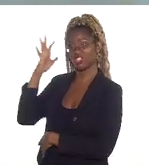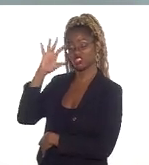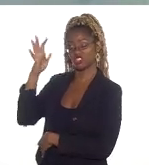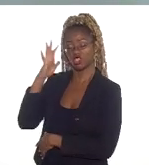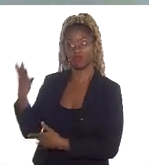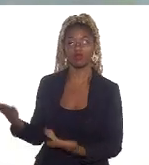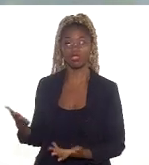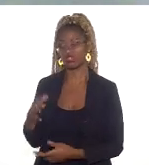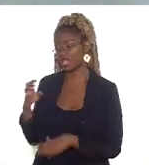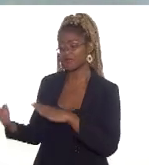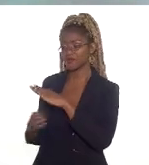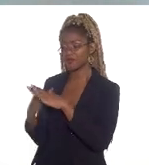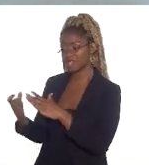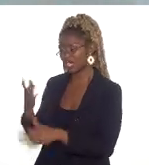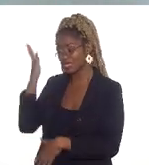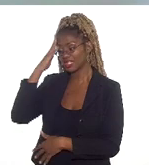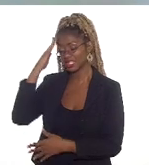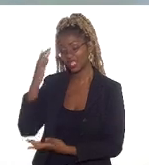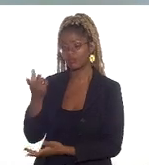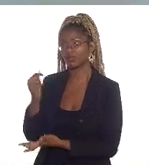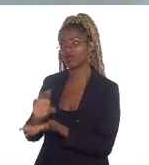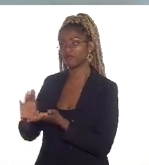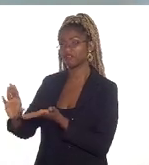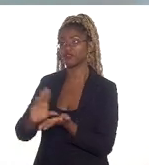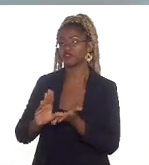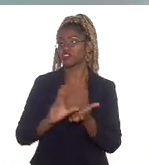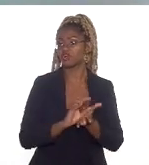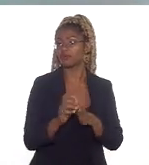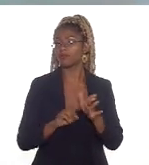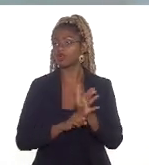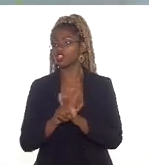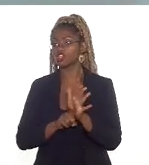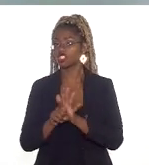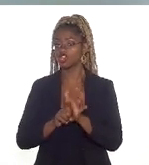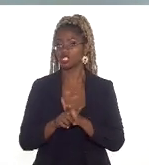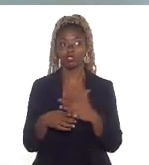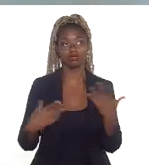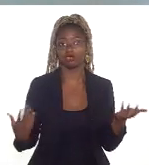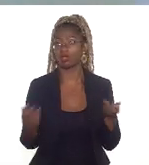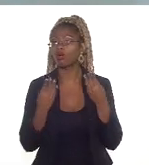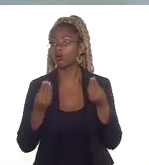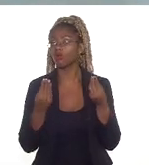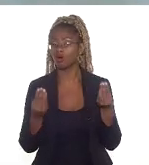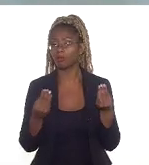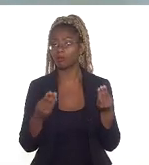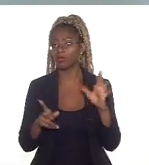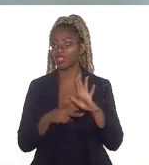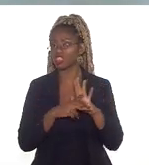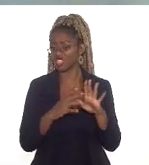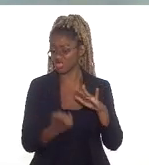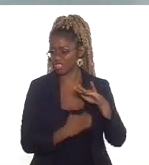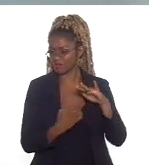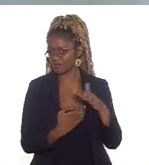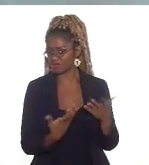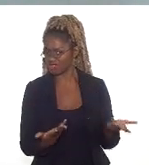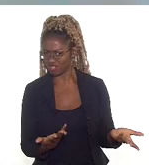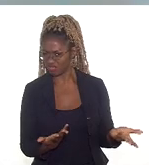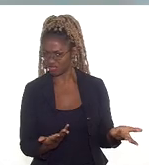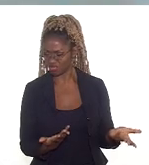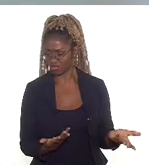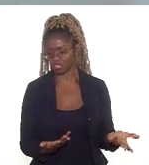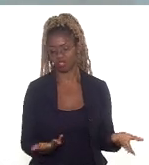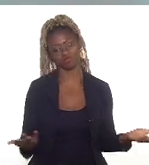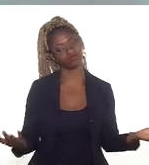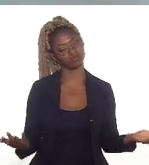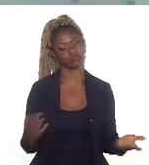onde vai investir em pesquisa e como vai investir, fica a critério da, das empresas, né, das concessionárias. Isso é, de